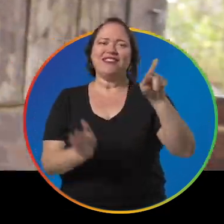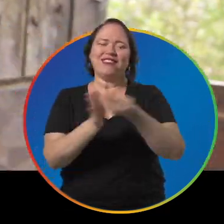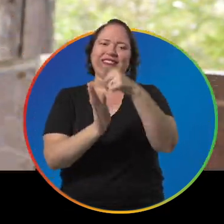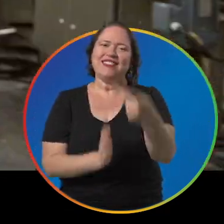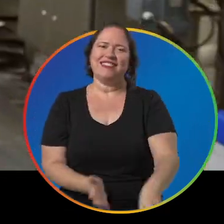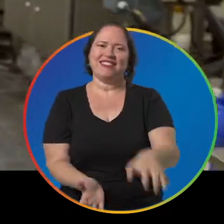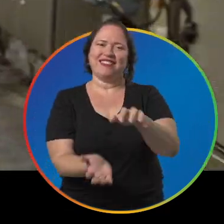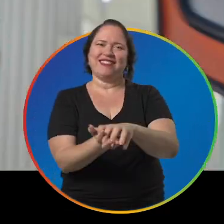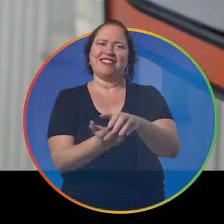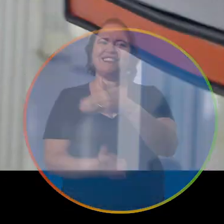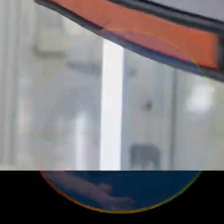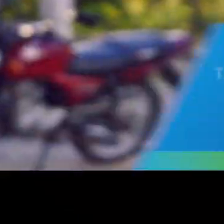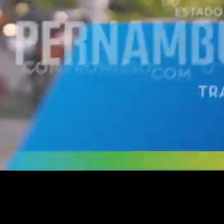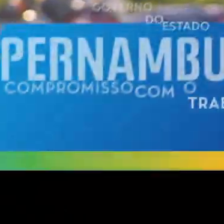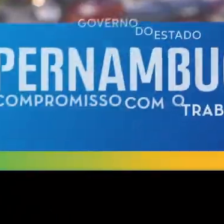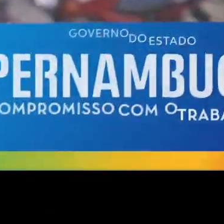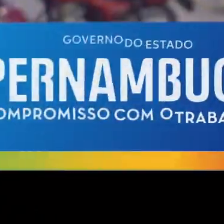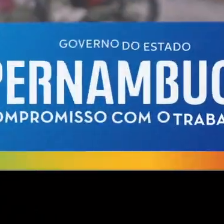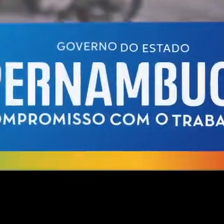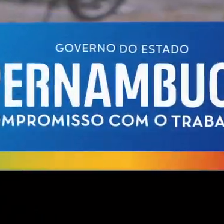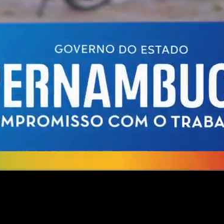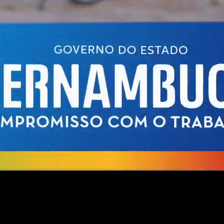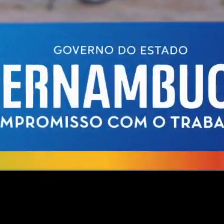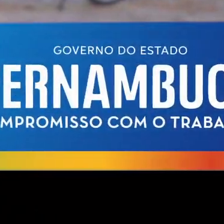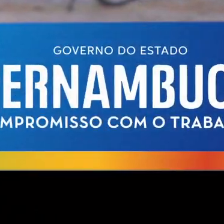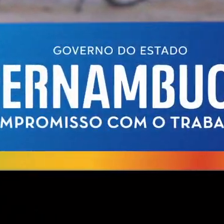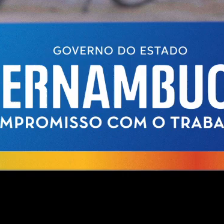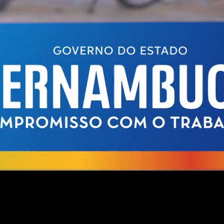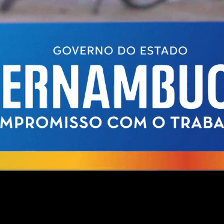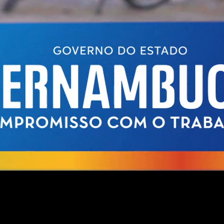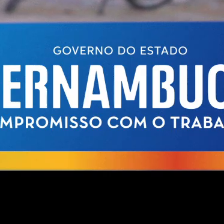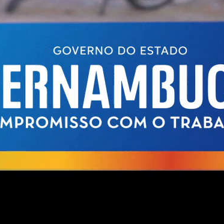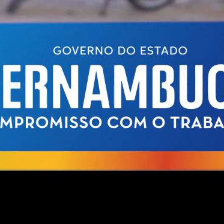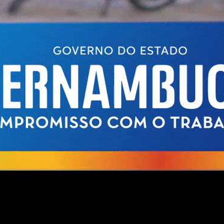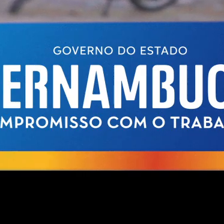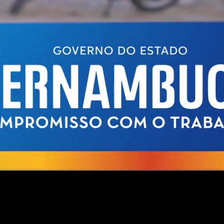Essa conquista é de Pernambuco. Governo de Pernambuco. Compromisso com o trabalho.